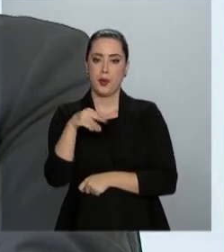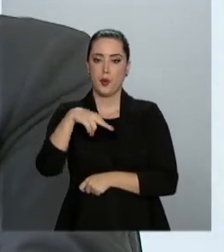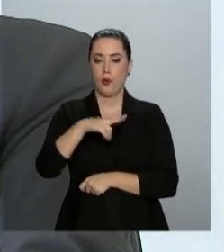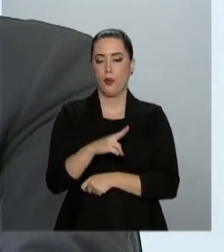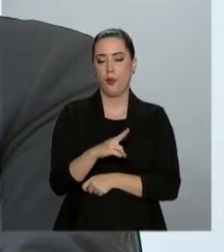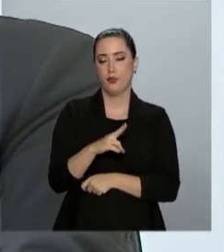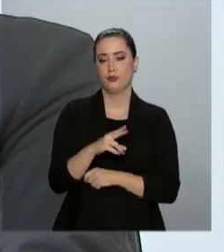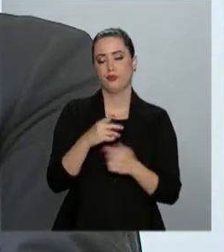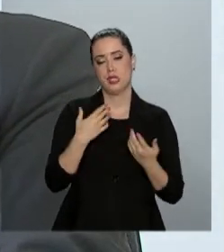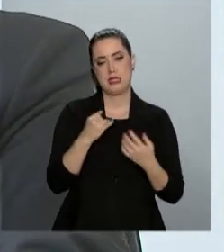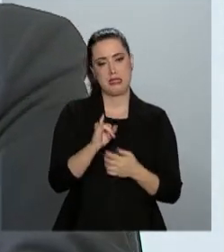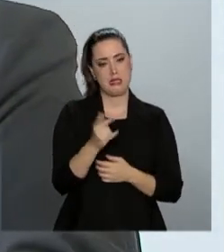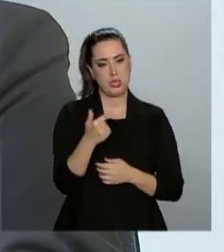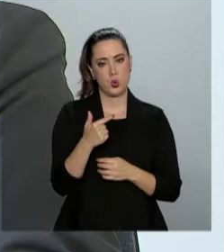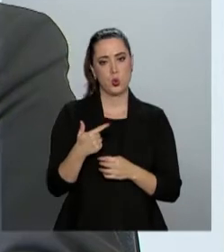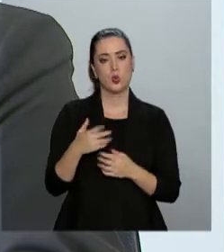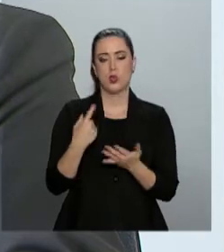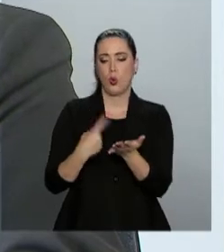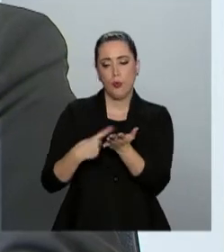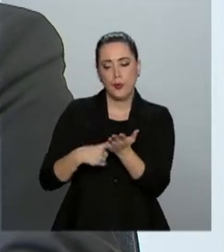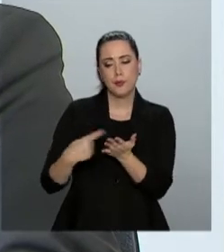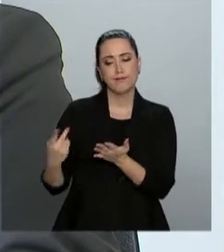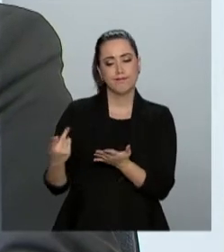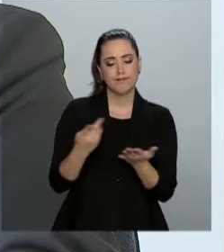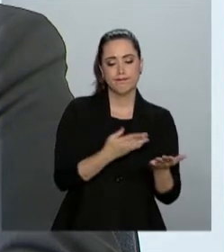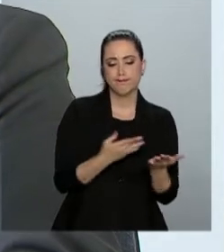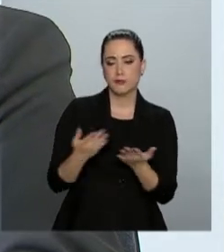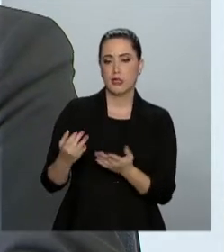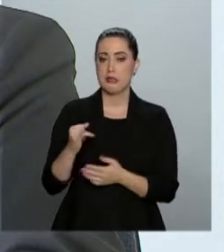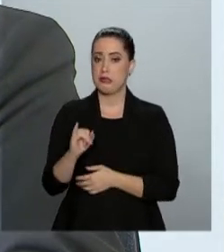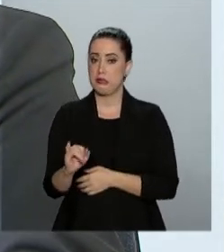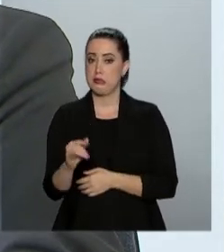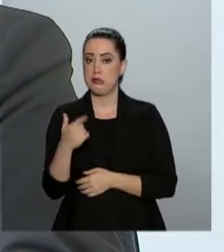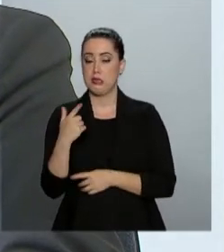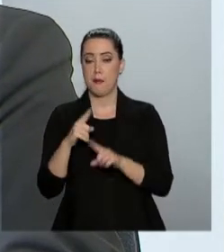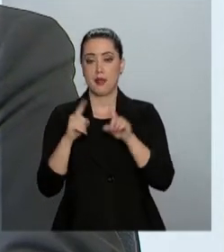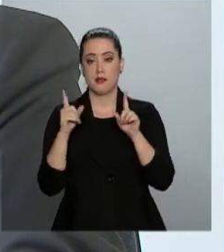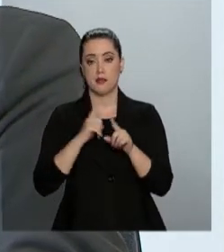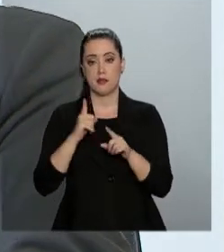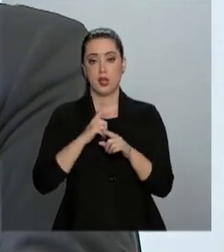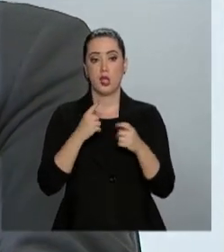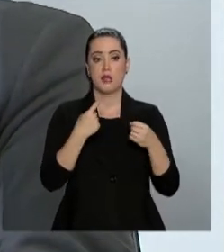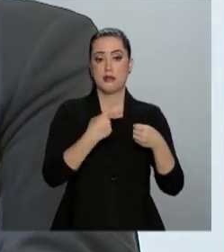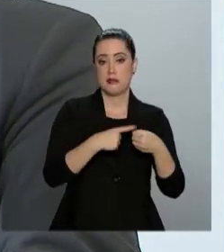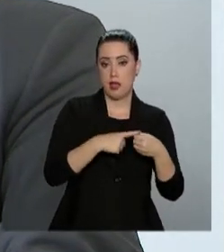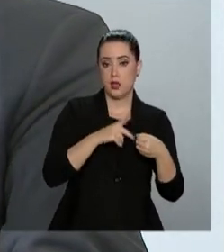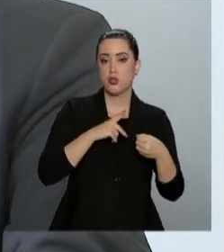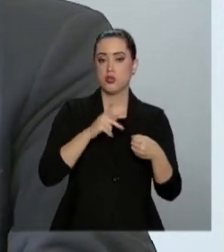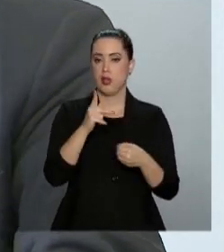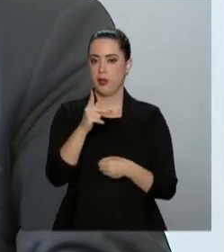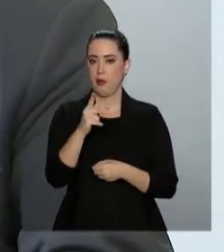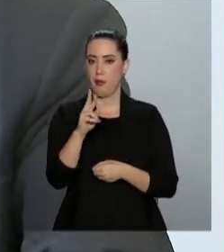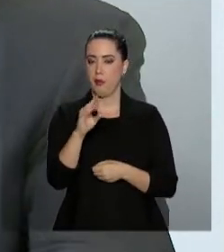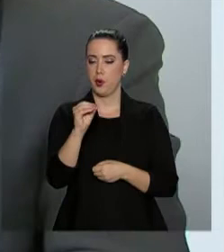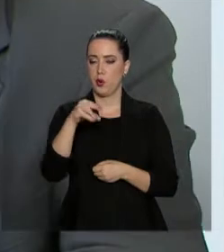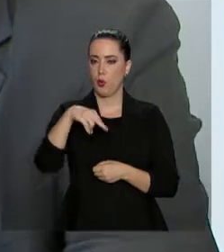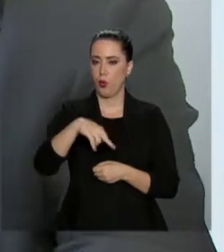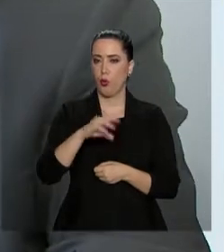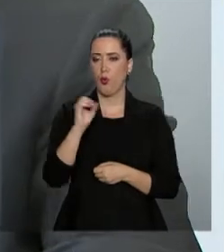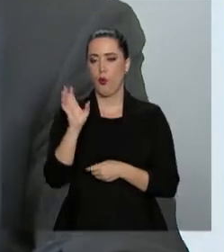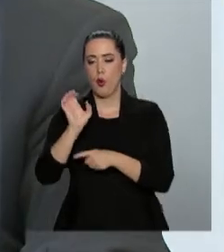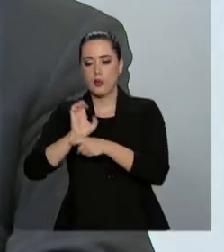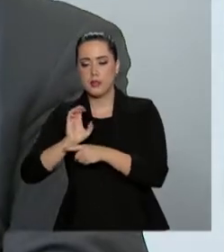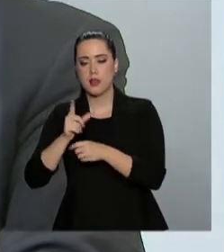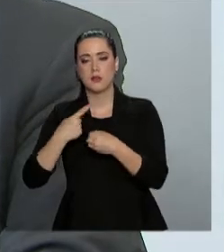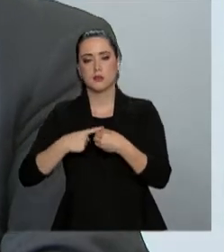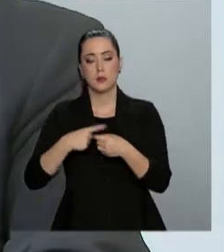que têm PROCONs, cidades que não têm PROCONs terá um PROCON estadual. E a gente está divulgando muito a nossa